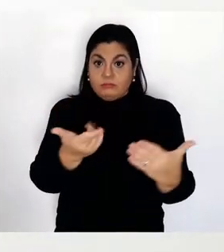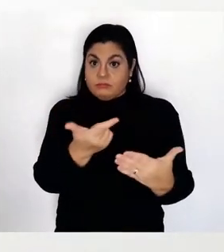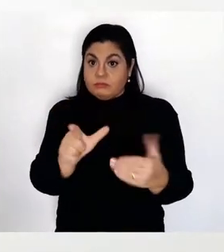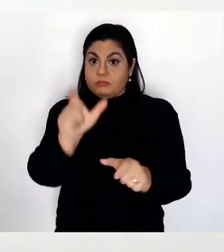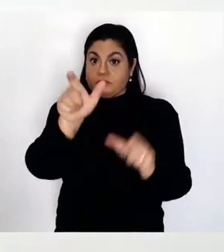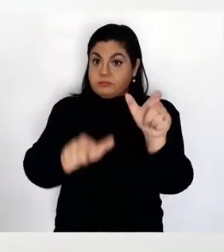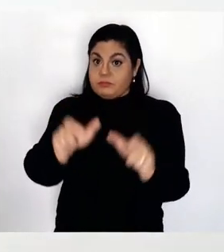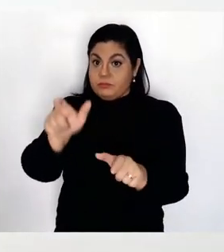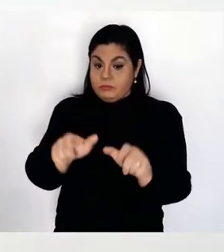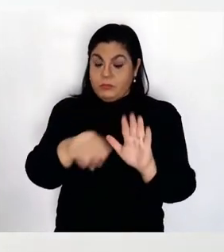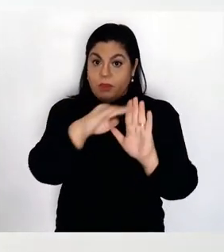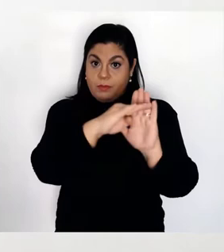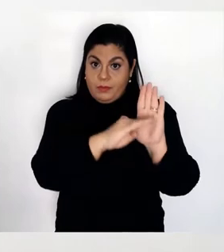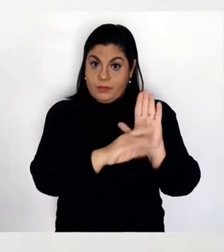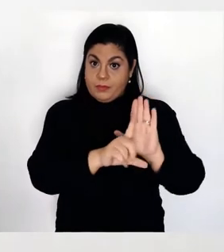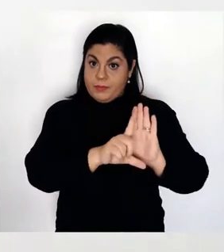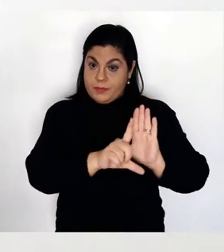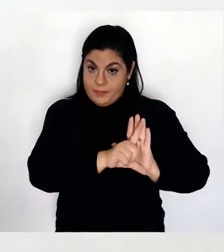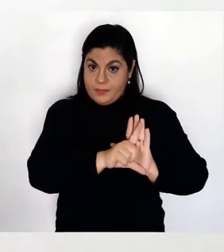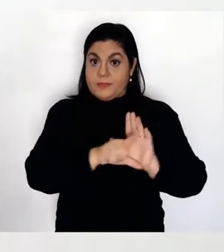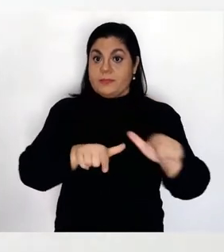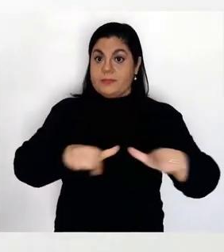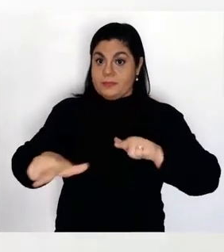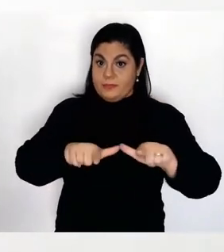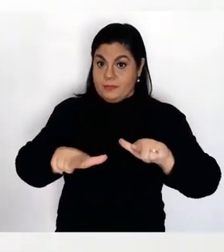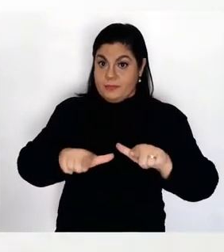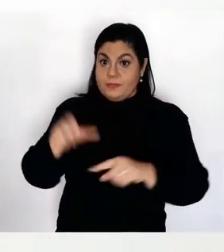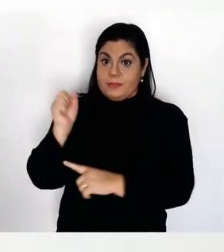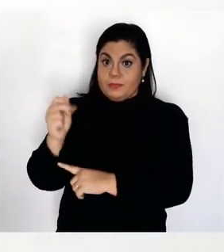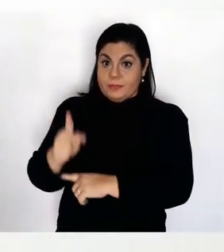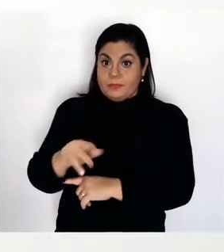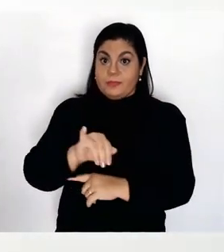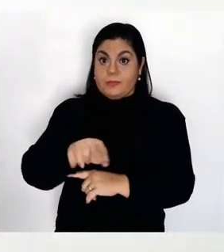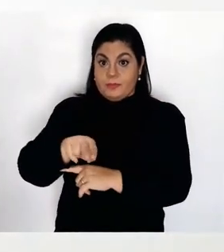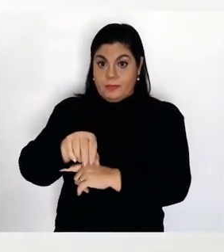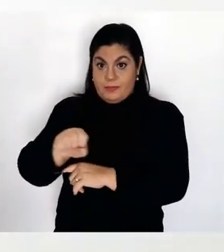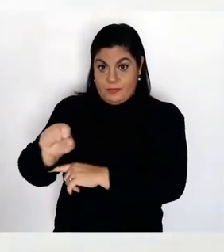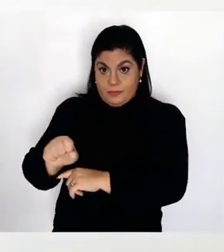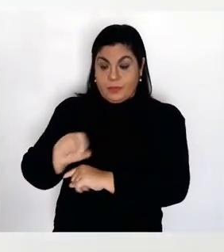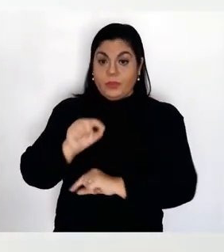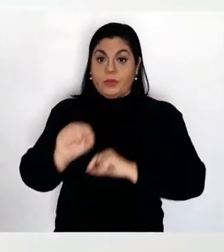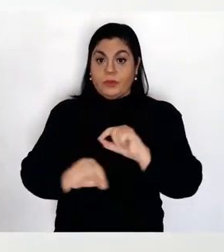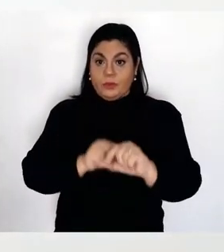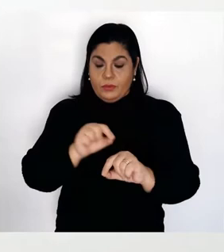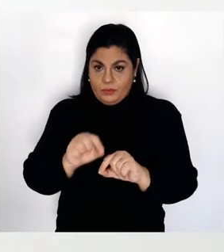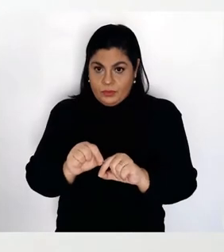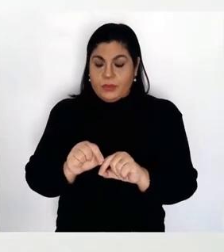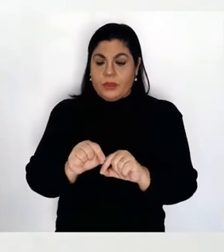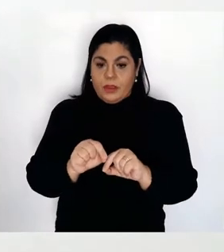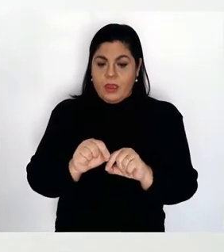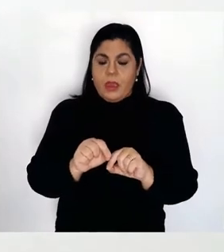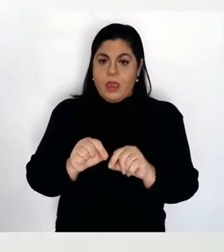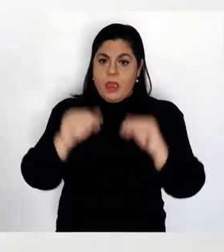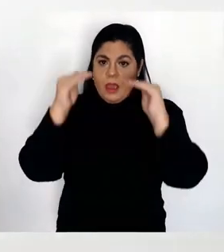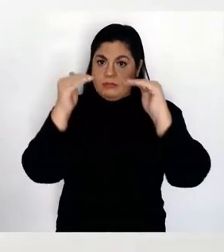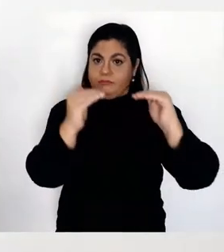pessoas, nos termos da legislação trabalhista e previdenciária, na qual devem ser atendidas